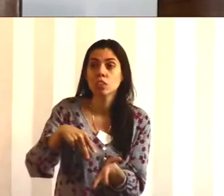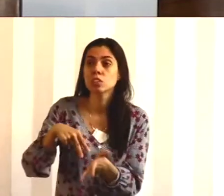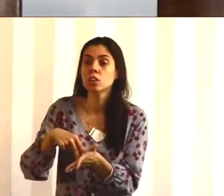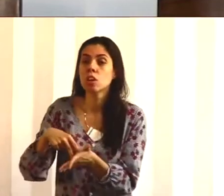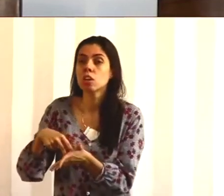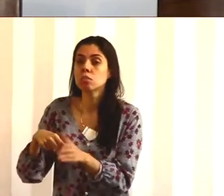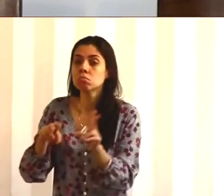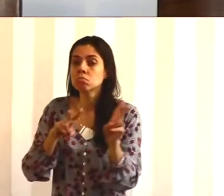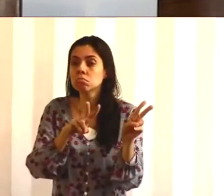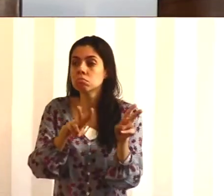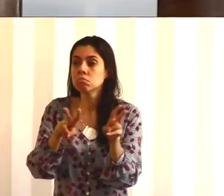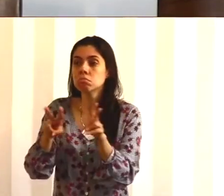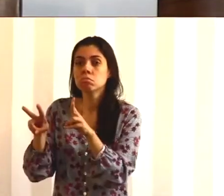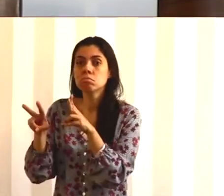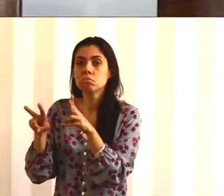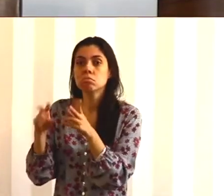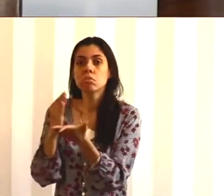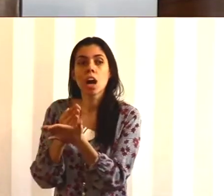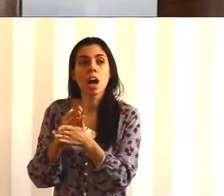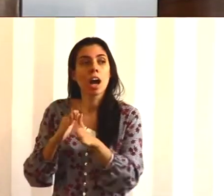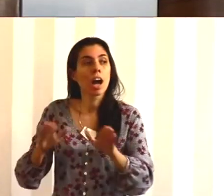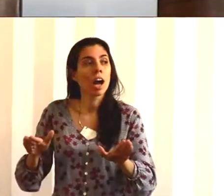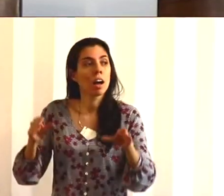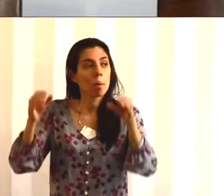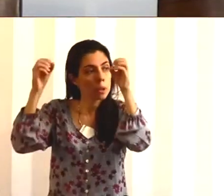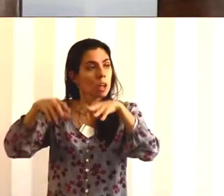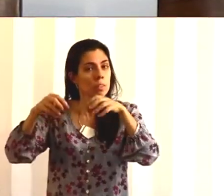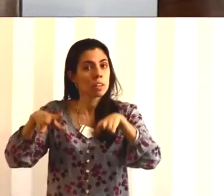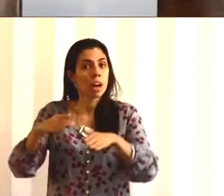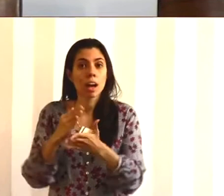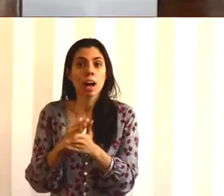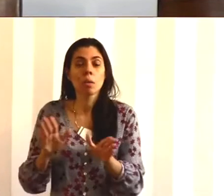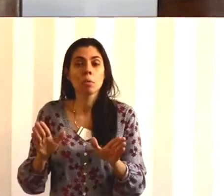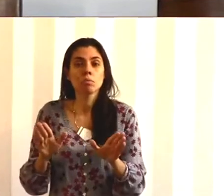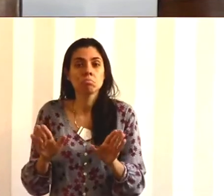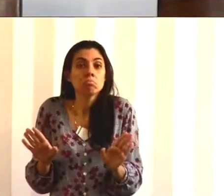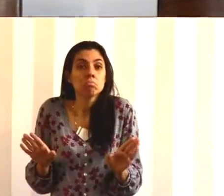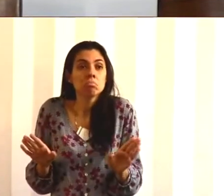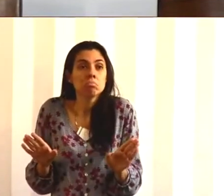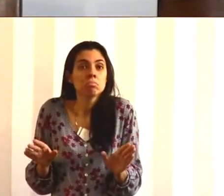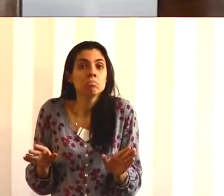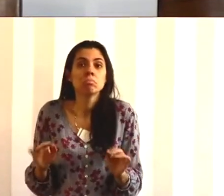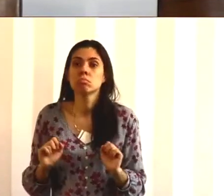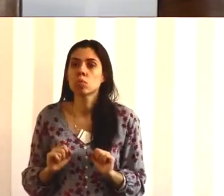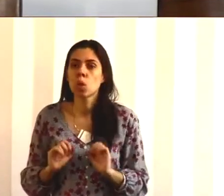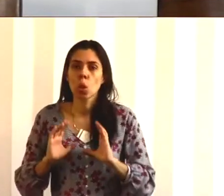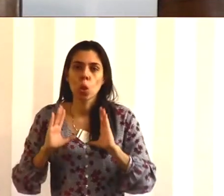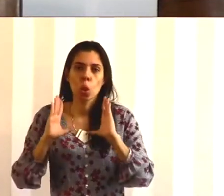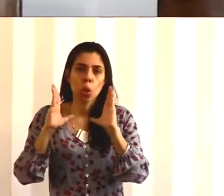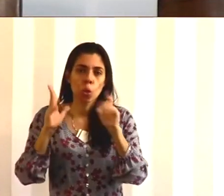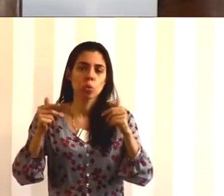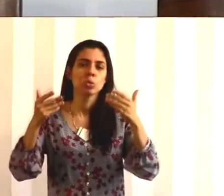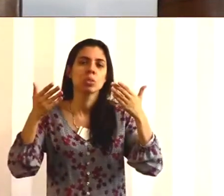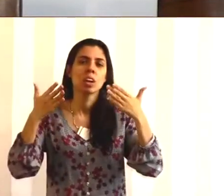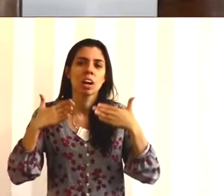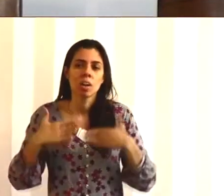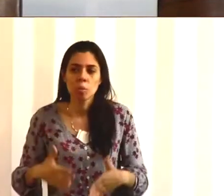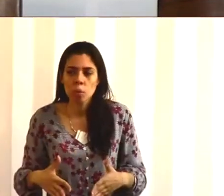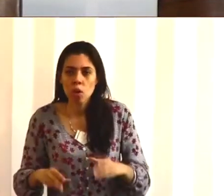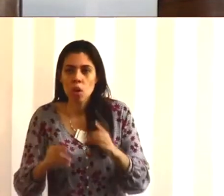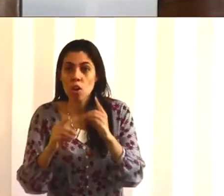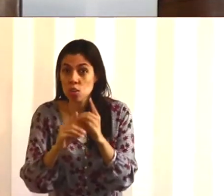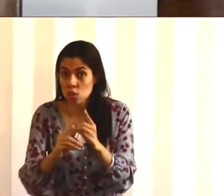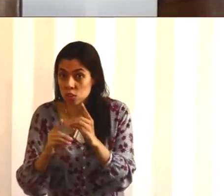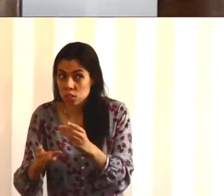acalma toda a tempestade. E os discípulos dizem: quem é esse que até o mar e os ventos lhe